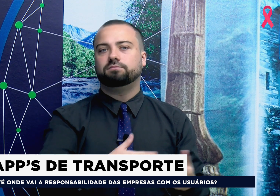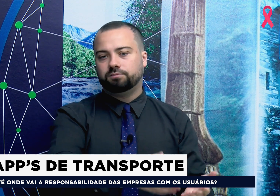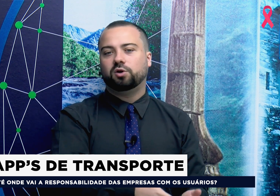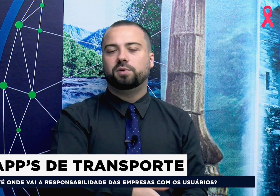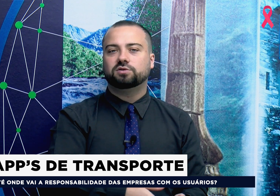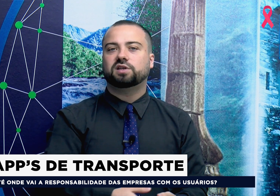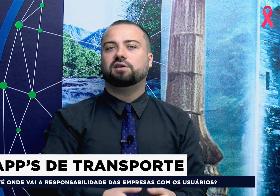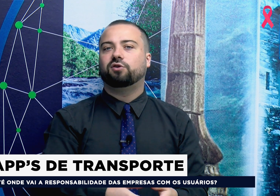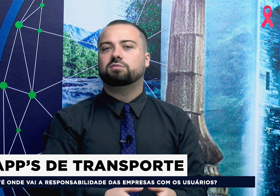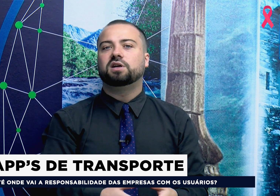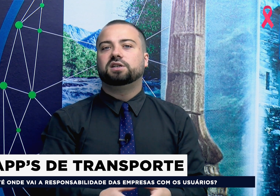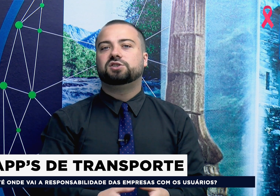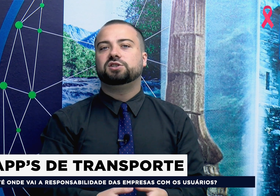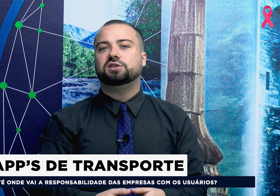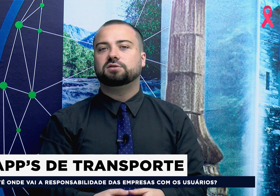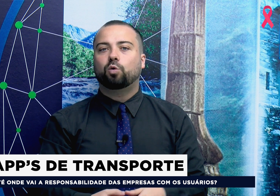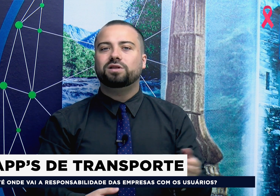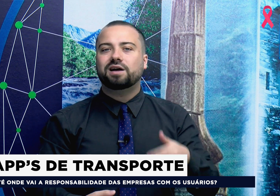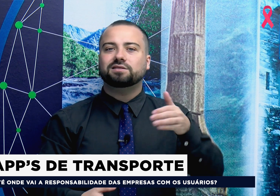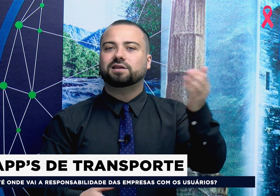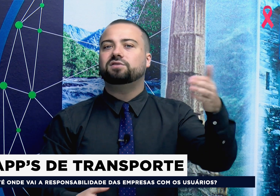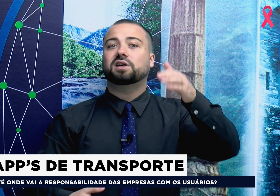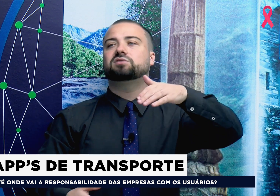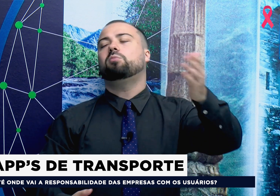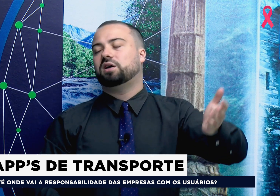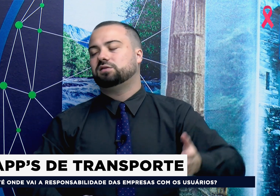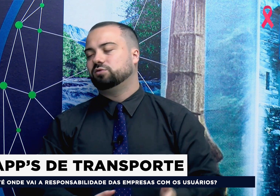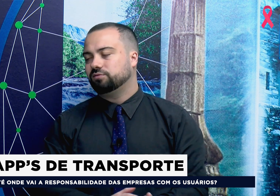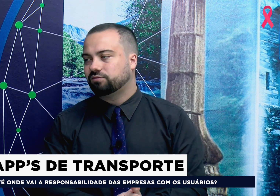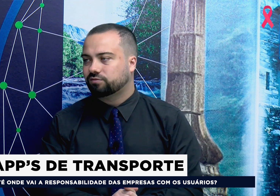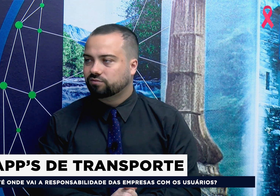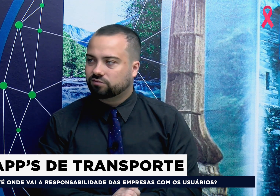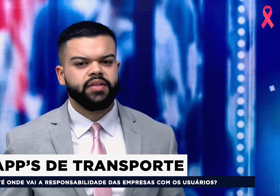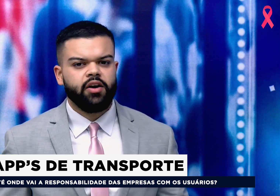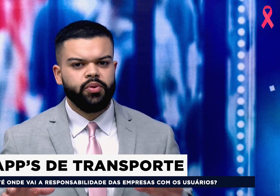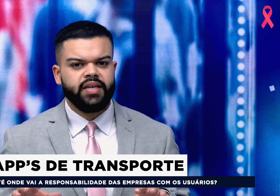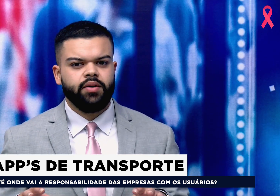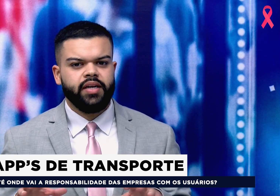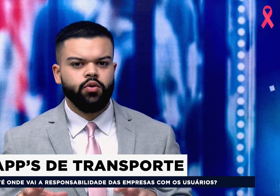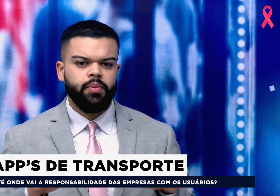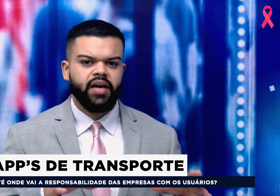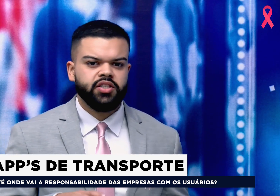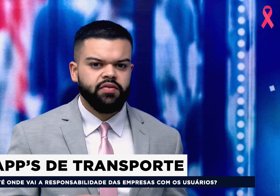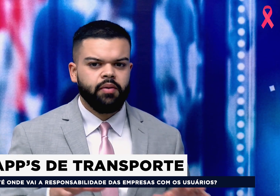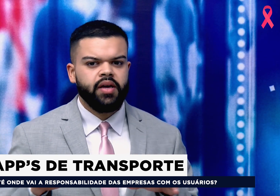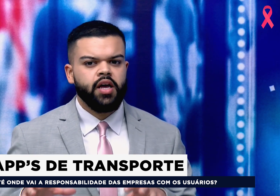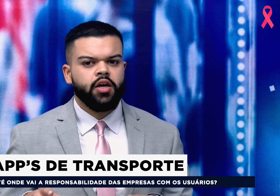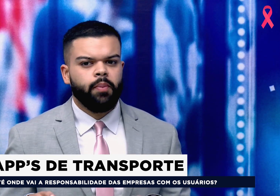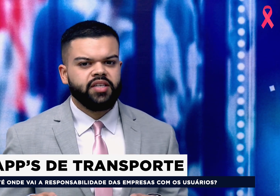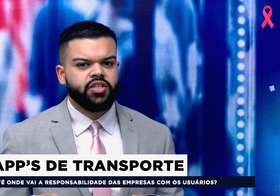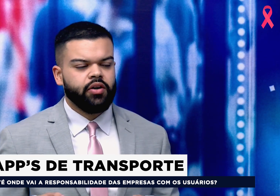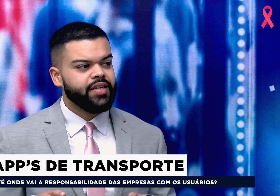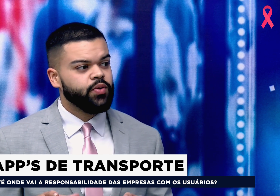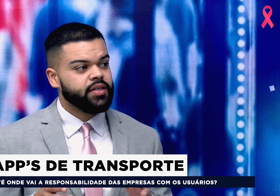aplicativo pelo menos tenha a forma de cuidar e tentar evitar isso ao máximo. Uma forma de manter a comunicação, né, do aplicativo e também